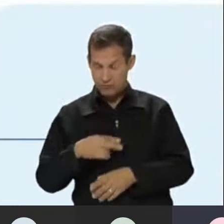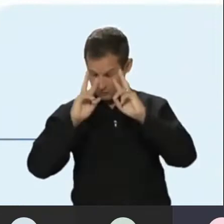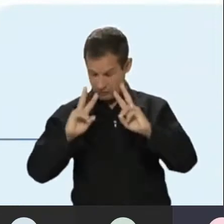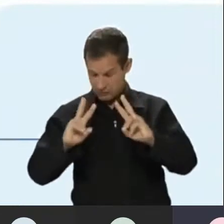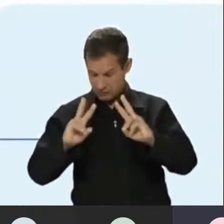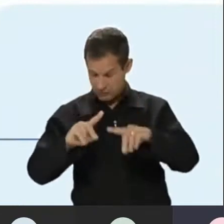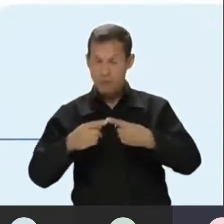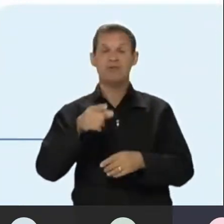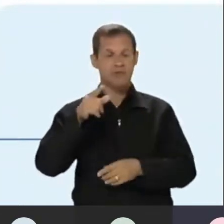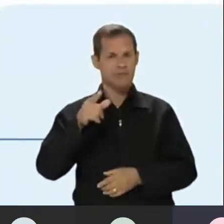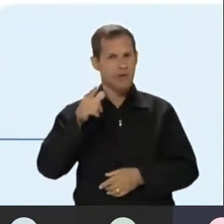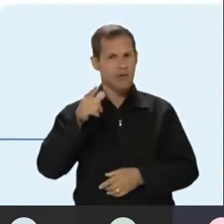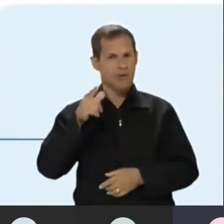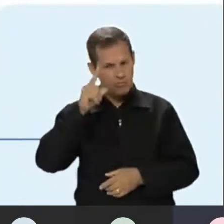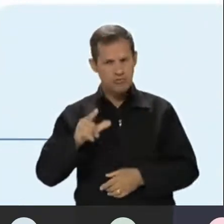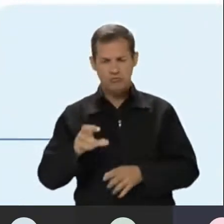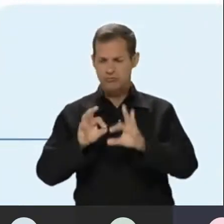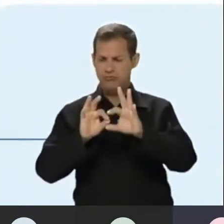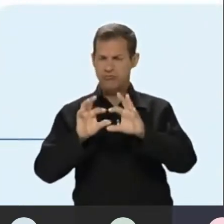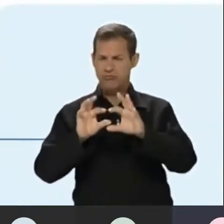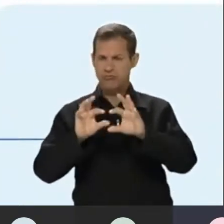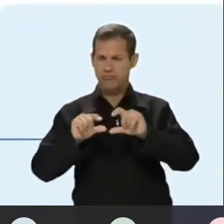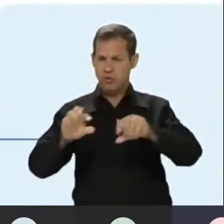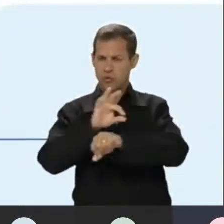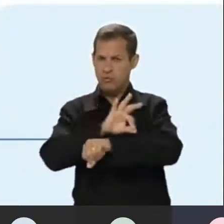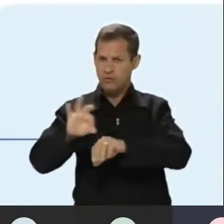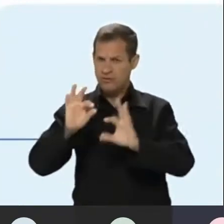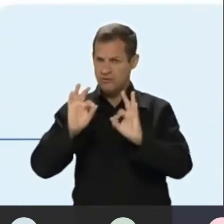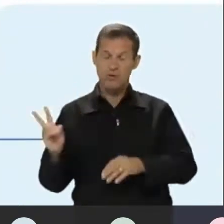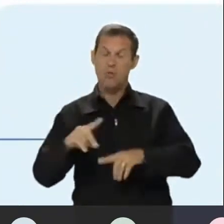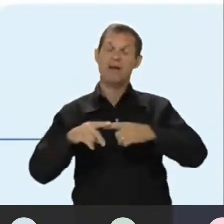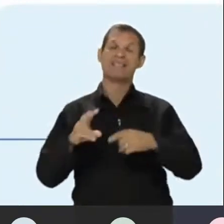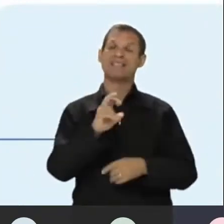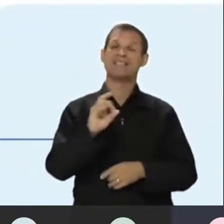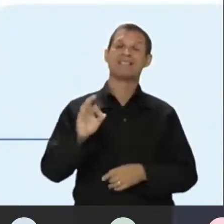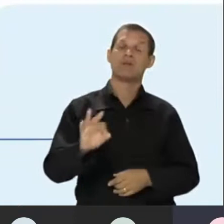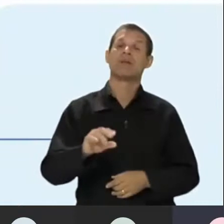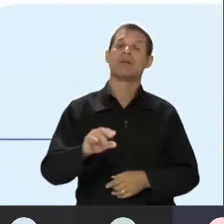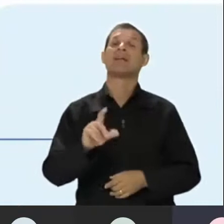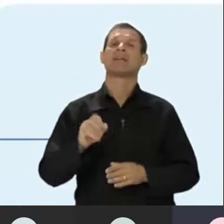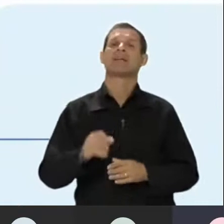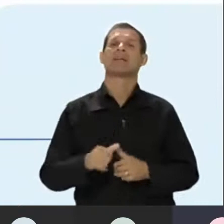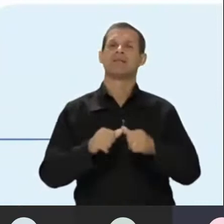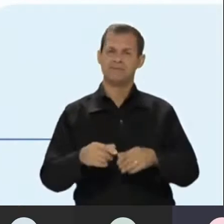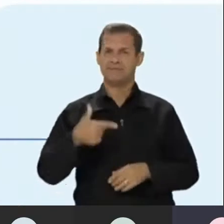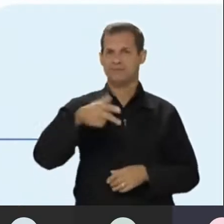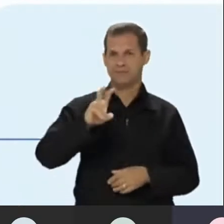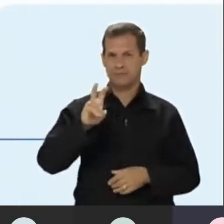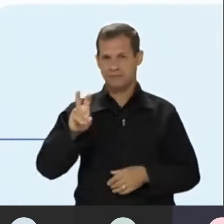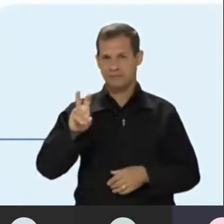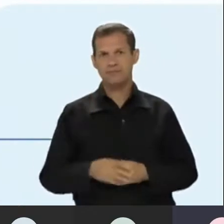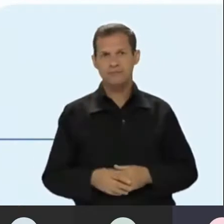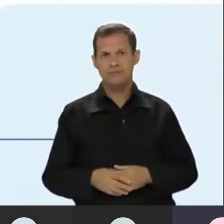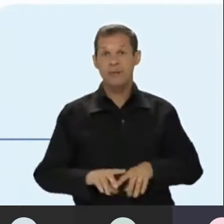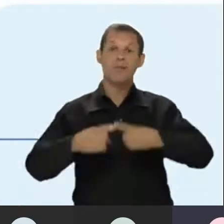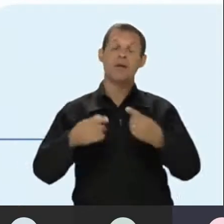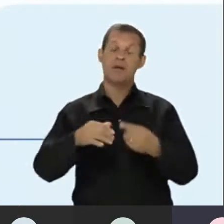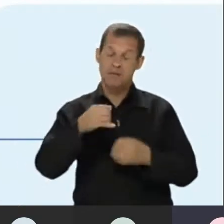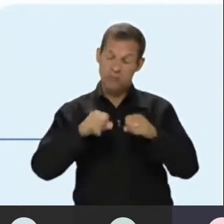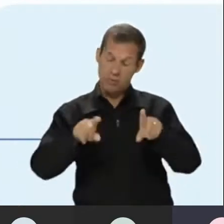utilizando a régua, consegue chegar nesse valor mais preciso. Aqui seria a metade, então, que seria esse 25.